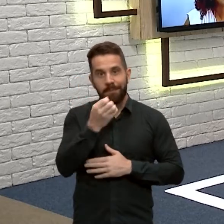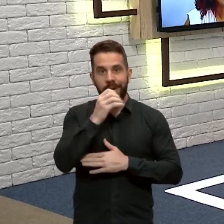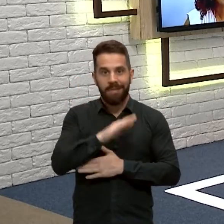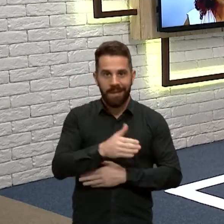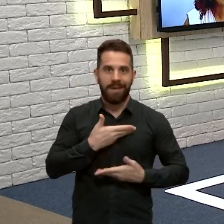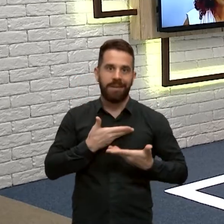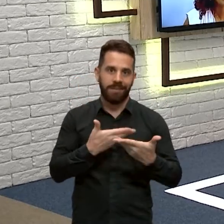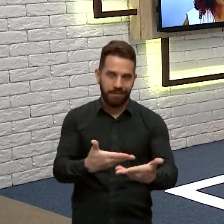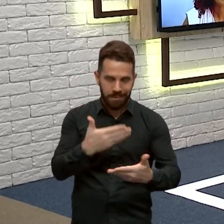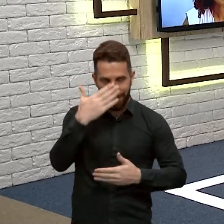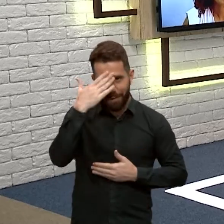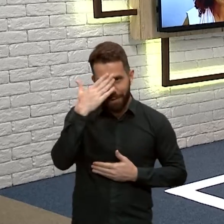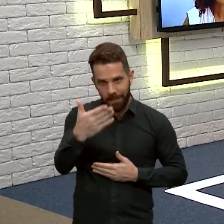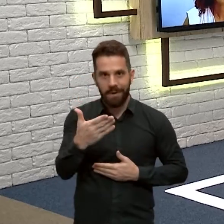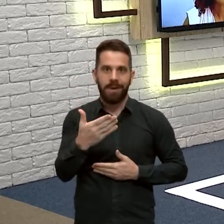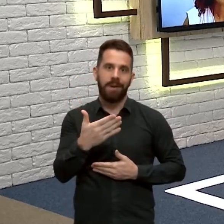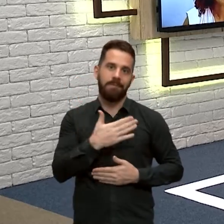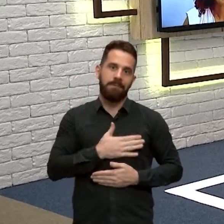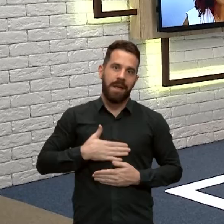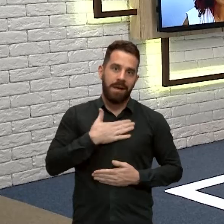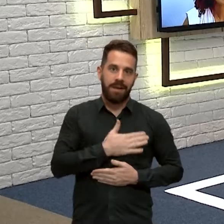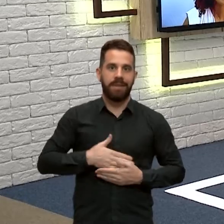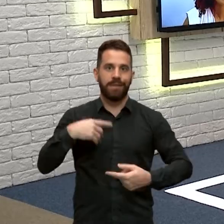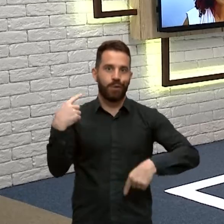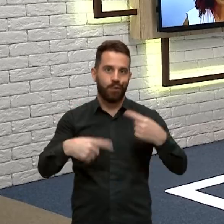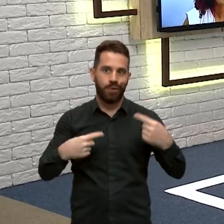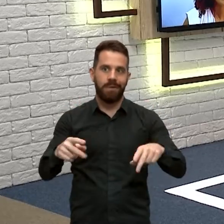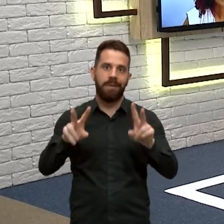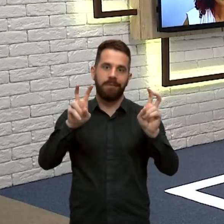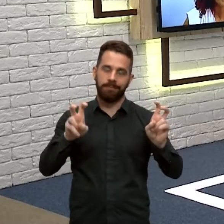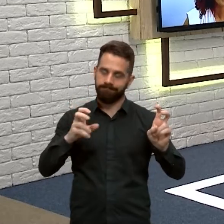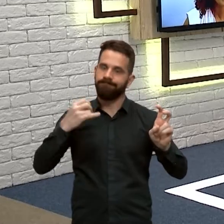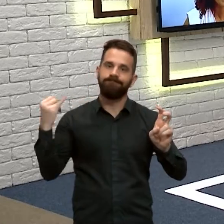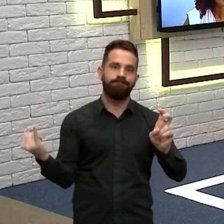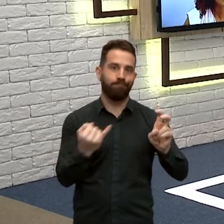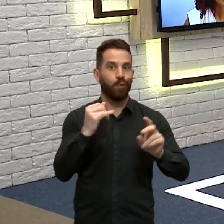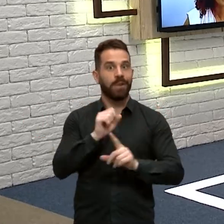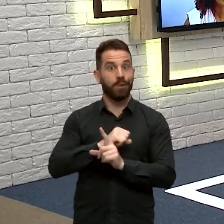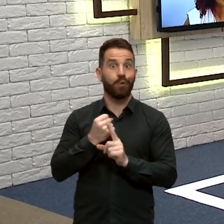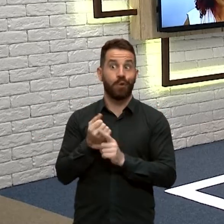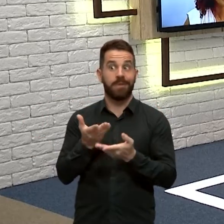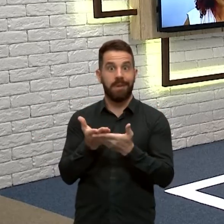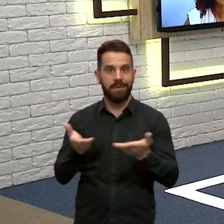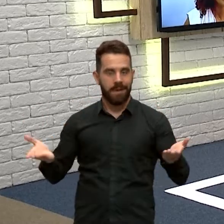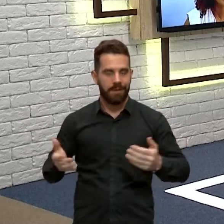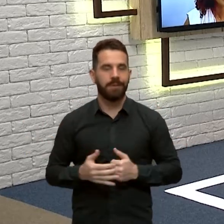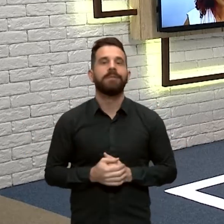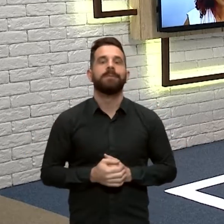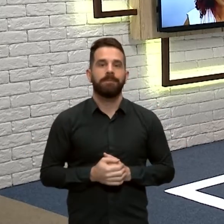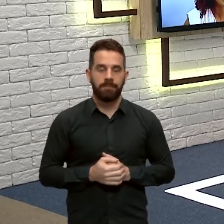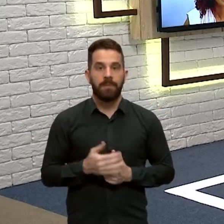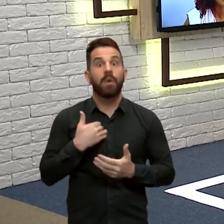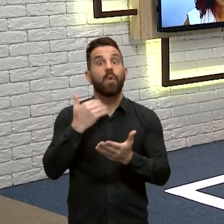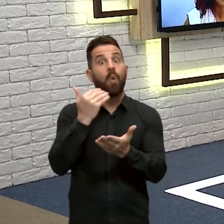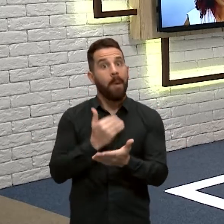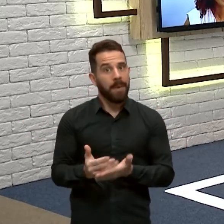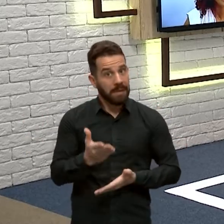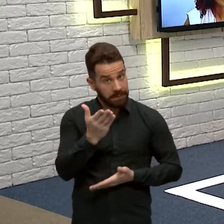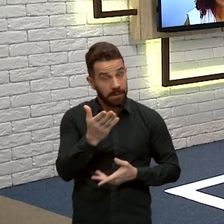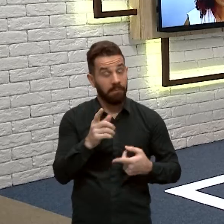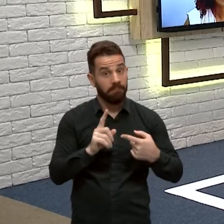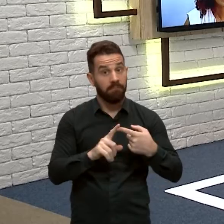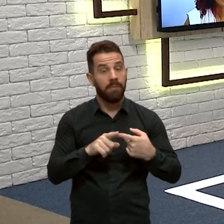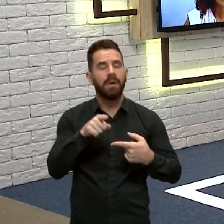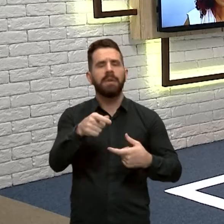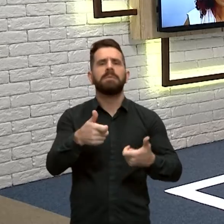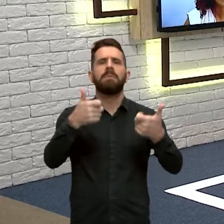um prazer estar aqui discutindo um assunto tão relevante e importante para a nossa sociedade. E eu vou começar com você, Pauliane, para explicar para a gente o